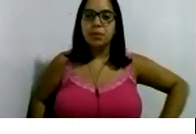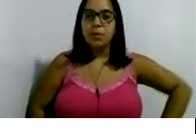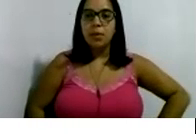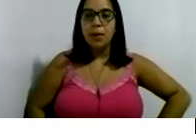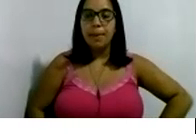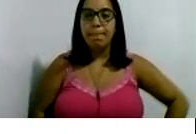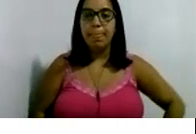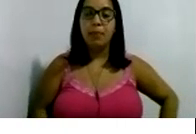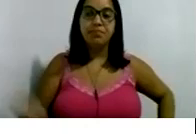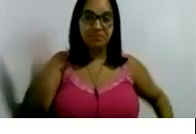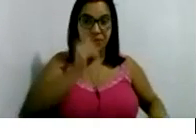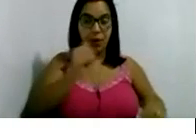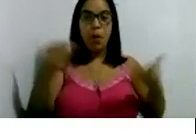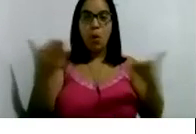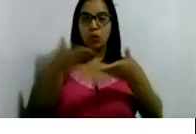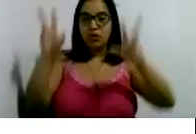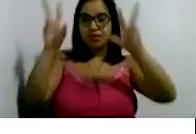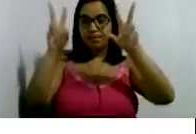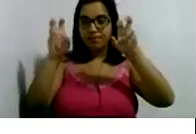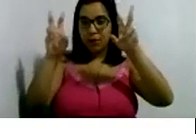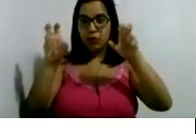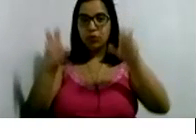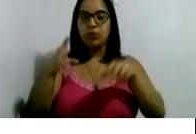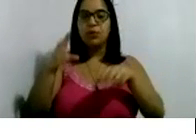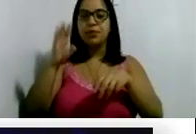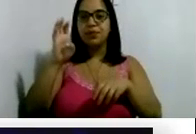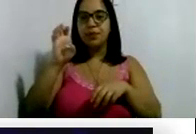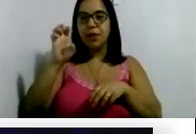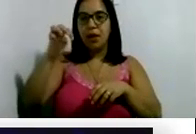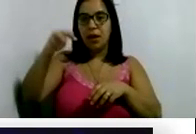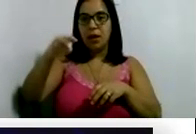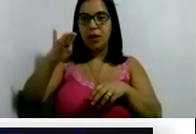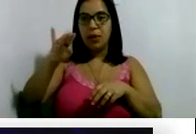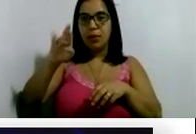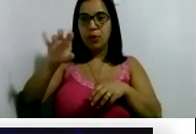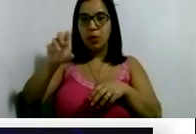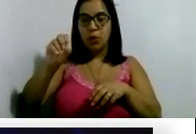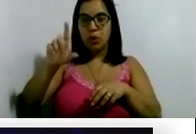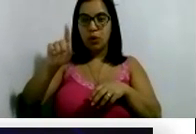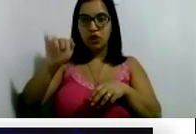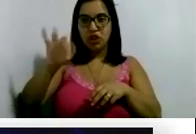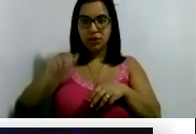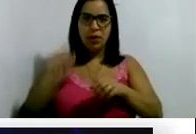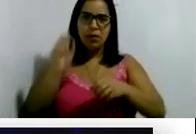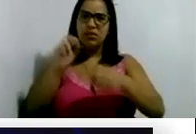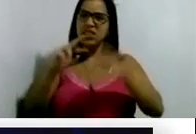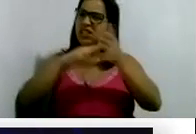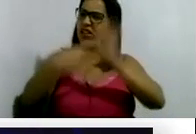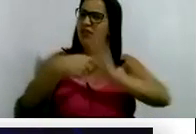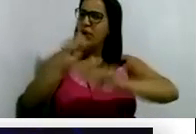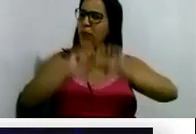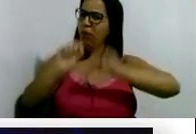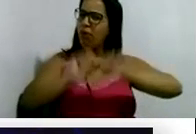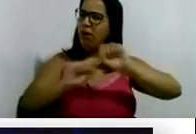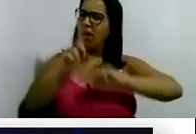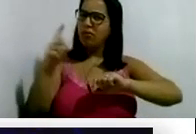Então, vamos lá. Hoje a gente vai falar um pouquinho sobre embriologia. Então, o que é embriologia? É a